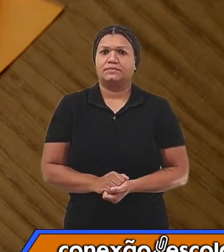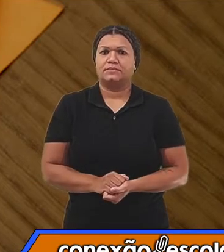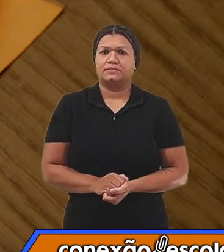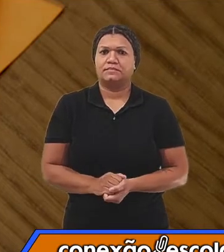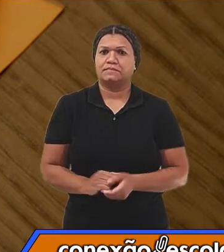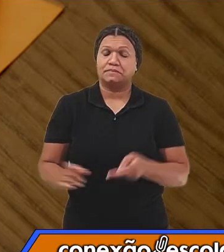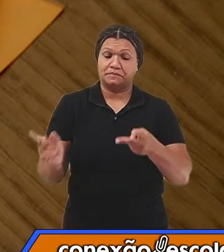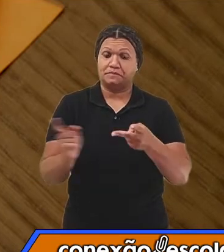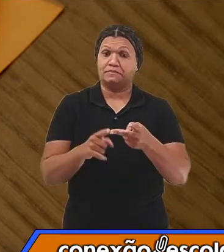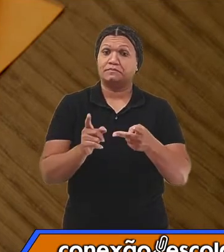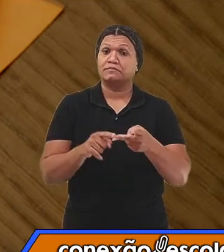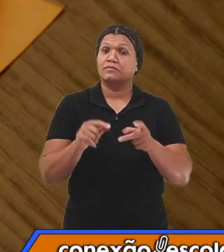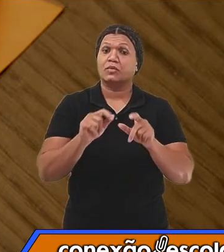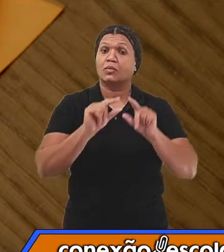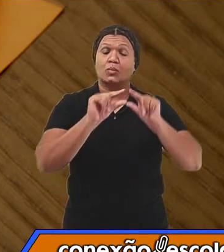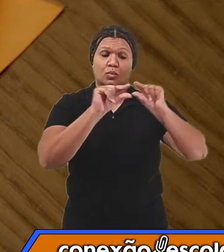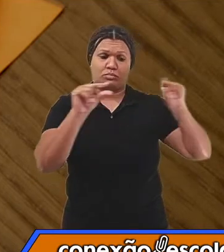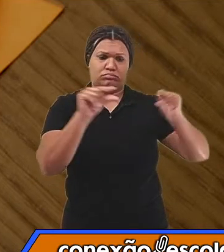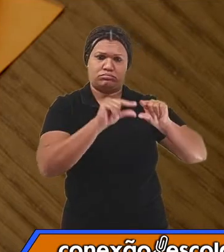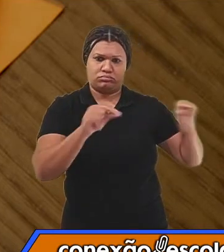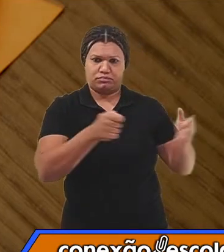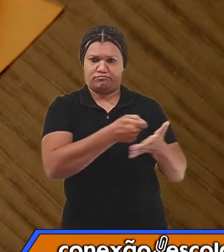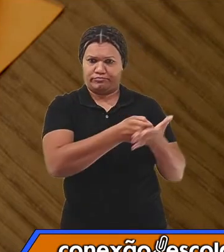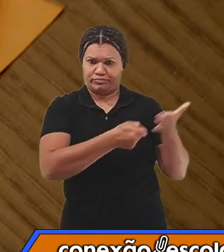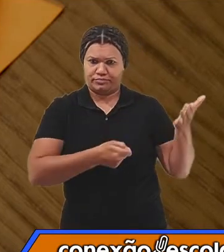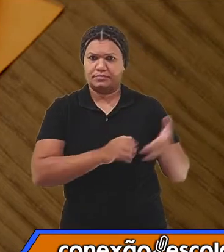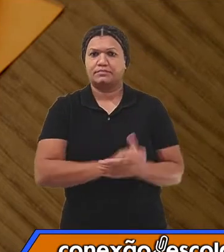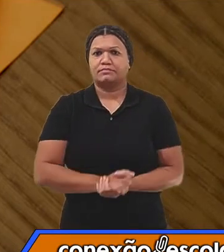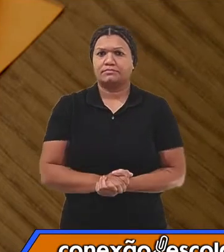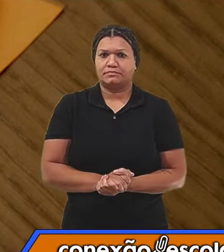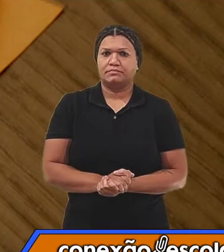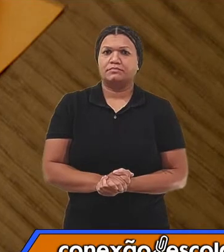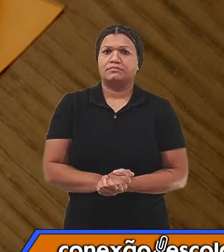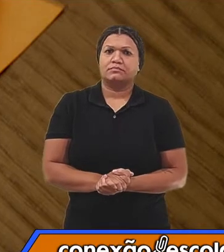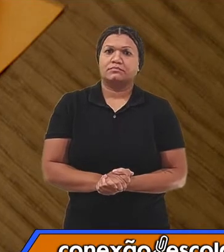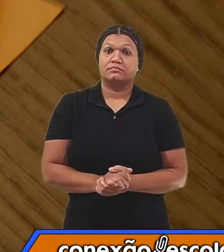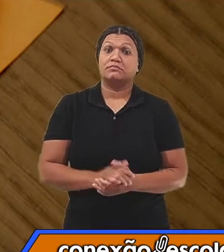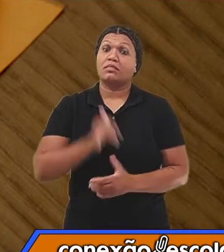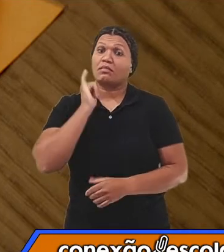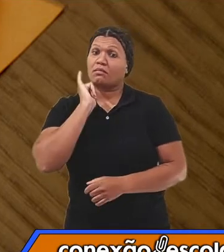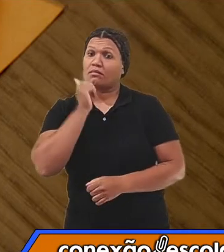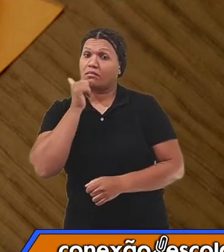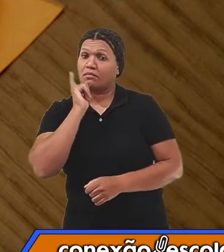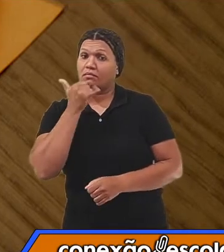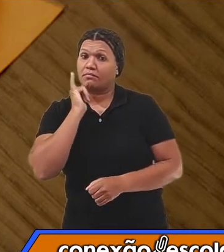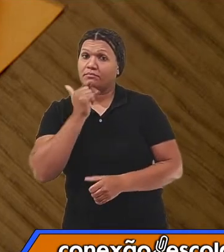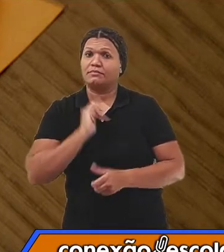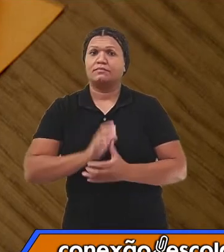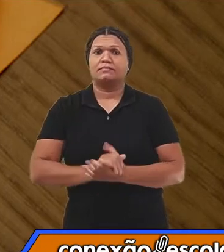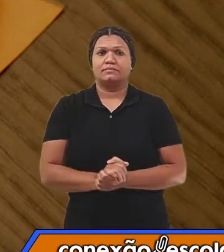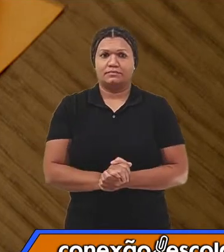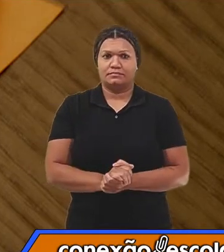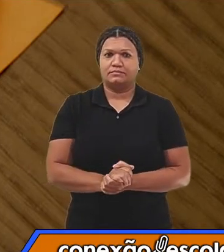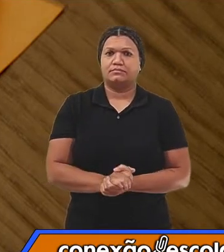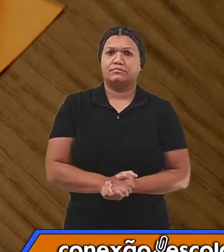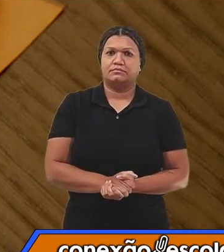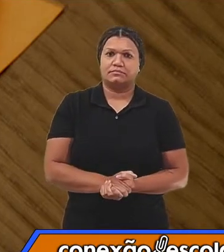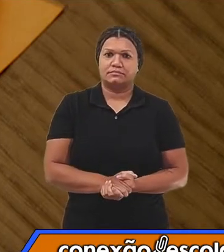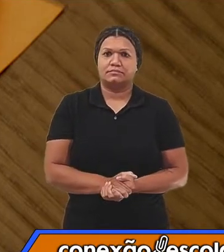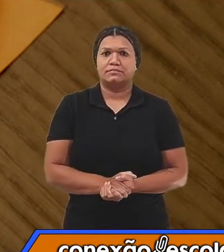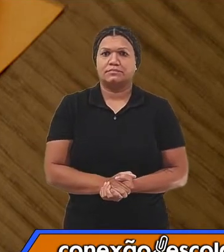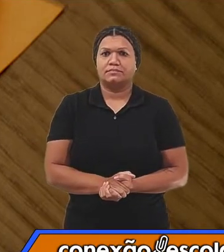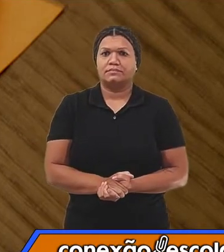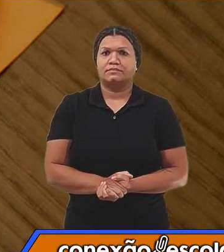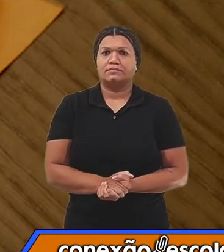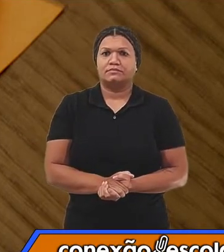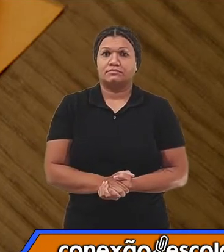characters, enredo, plot em inglês, narrador, narrator em